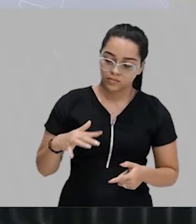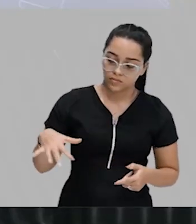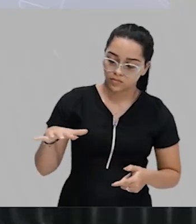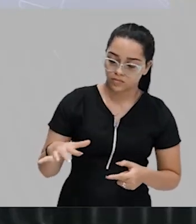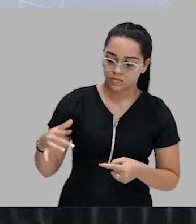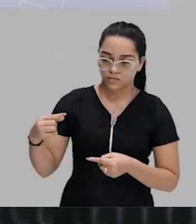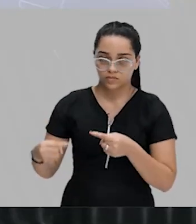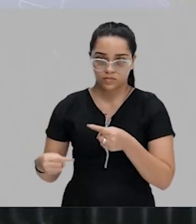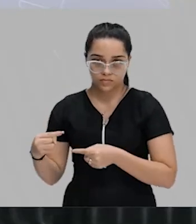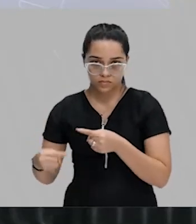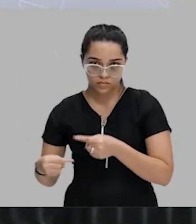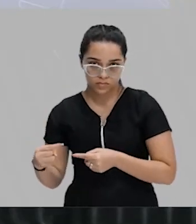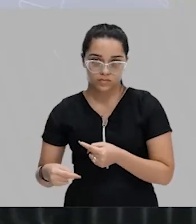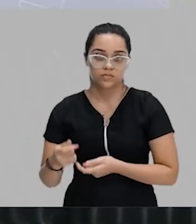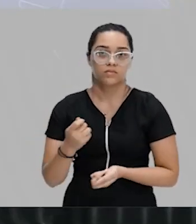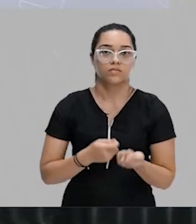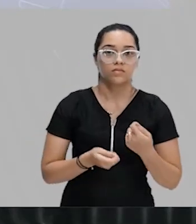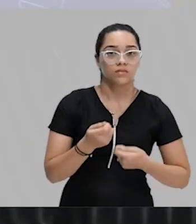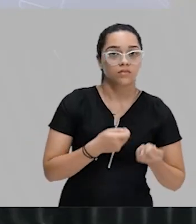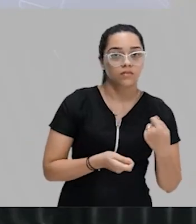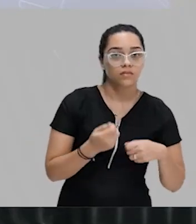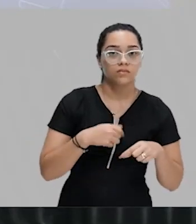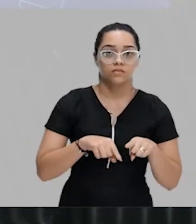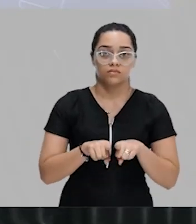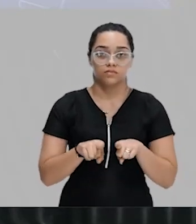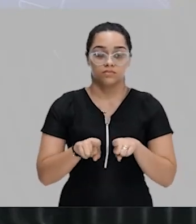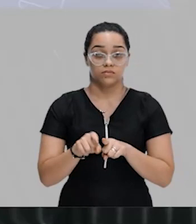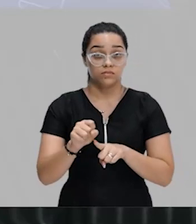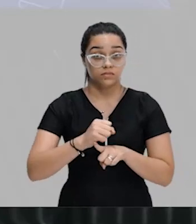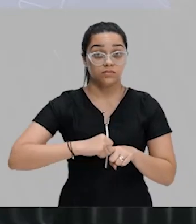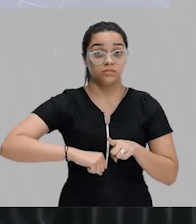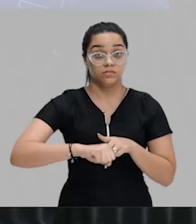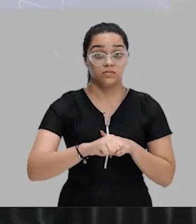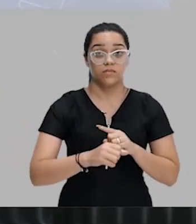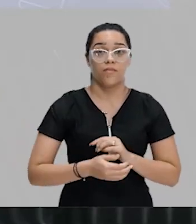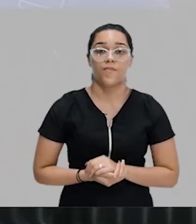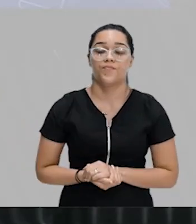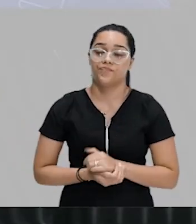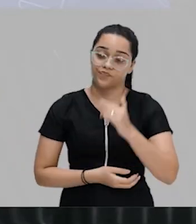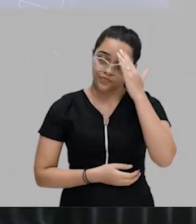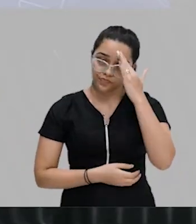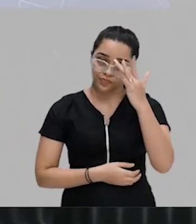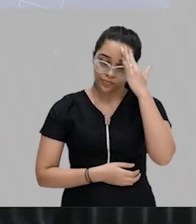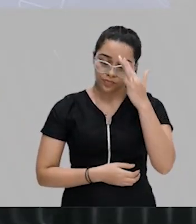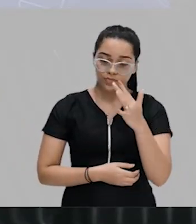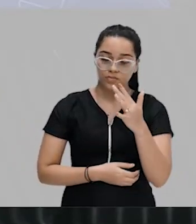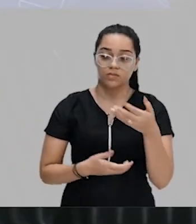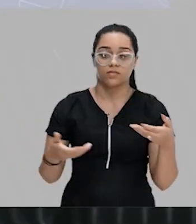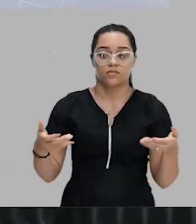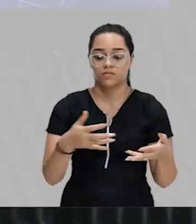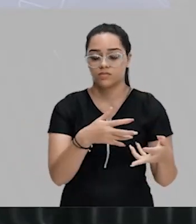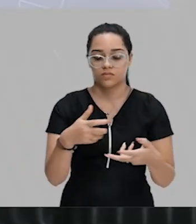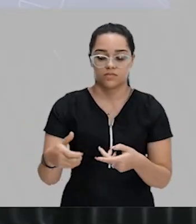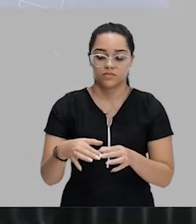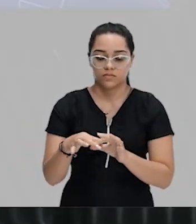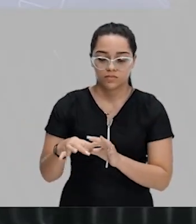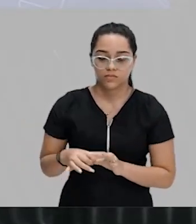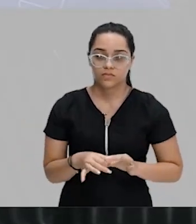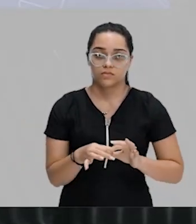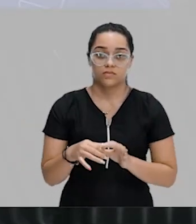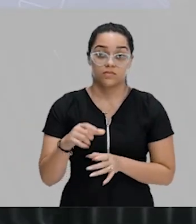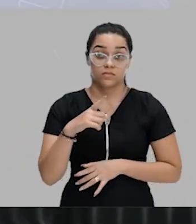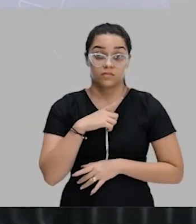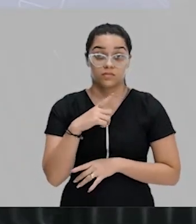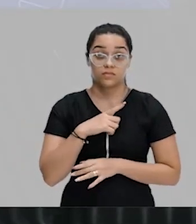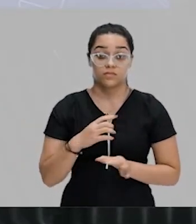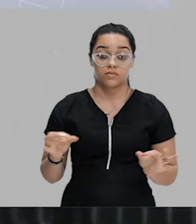político, no campo econômico, como no campo social. Imaginava-se que a partir da globalização, a partir do